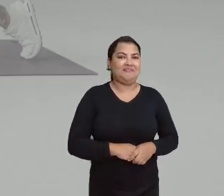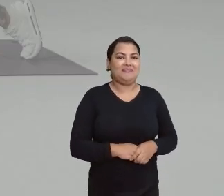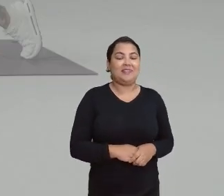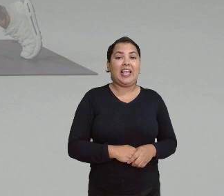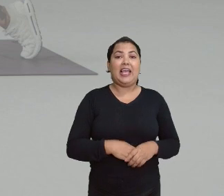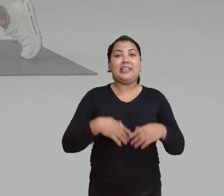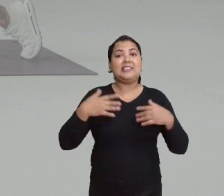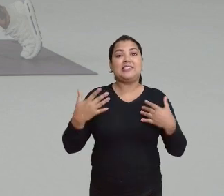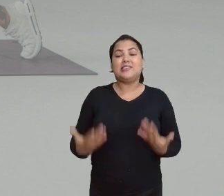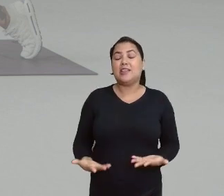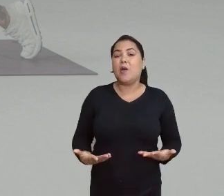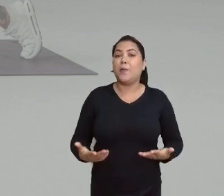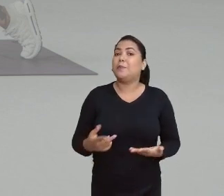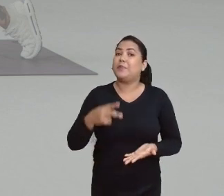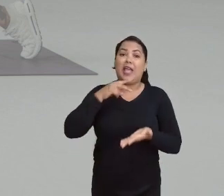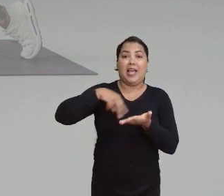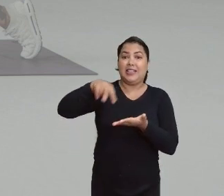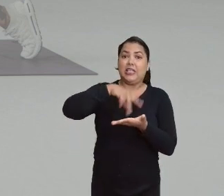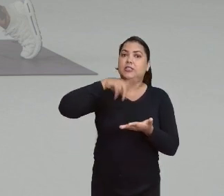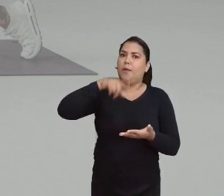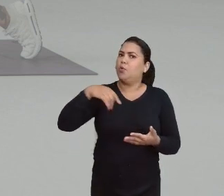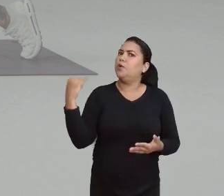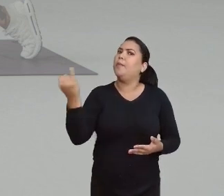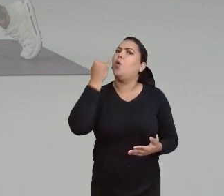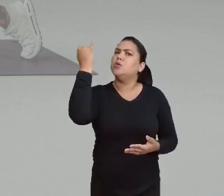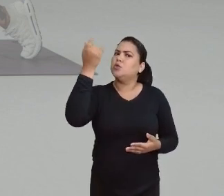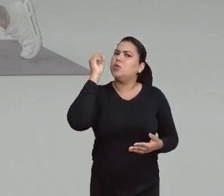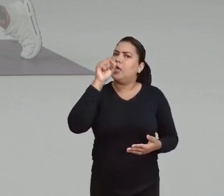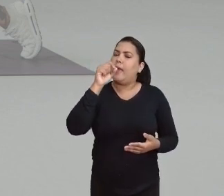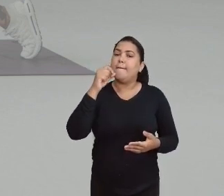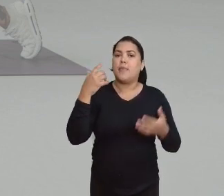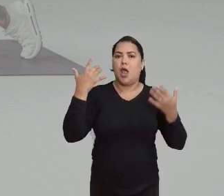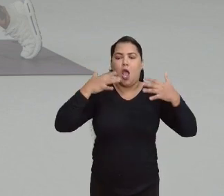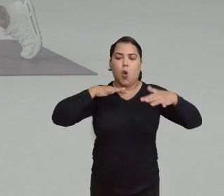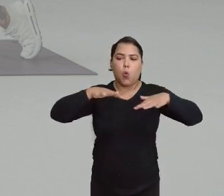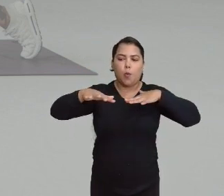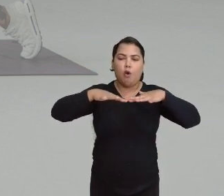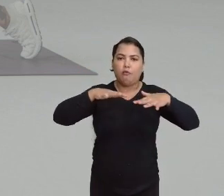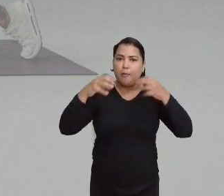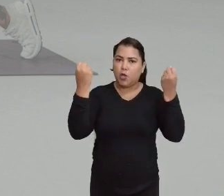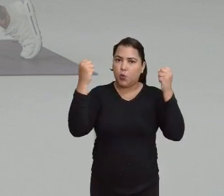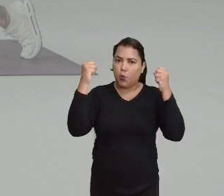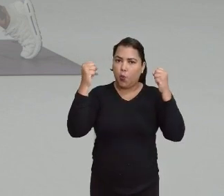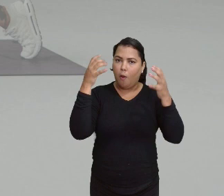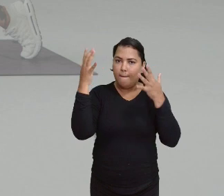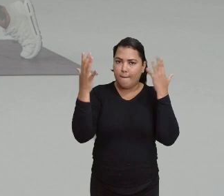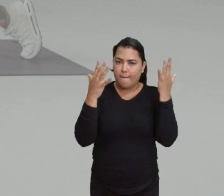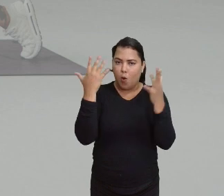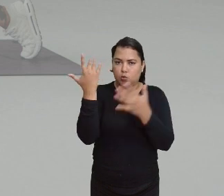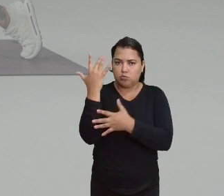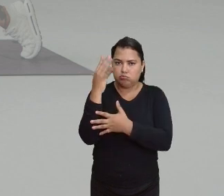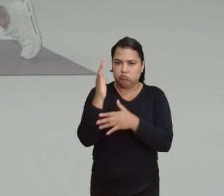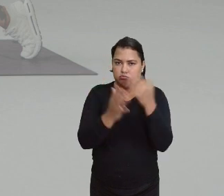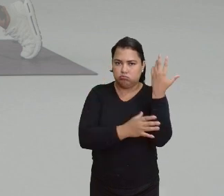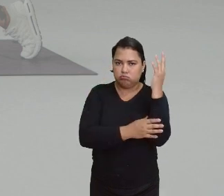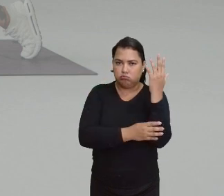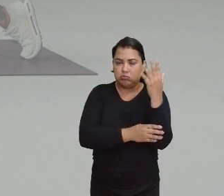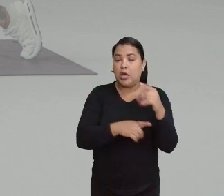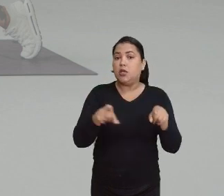a dança ela também é um importantíssimo aliado para a coordenação motora, para o equilíbrio, para a